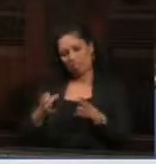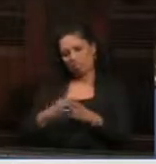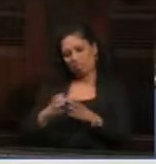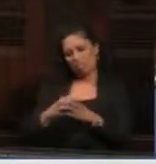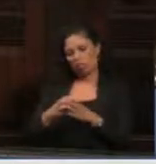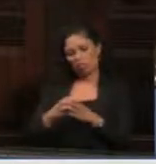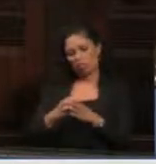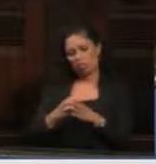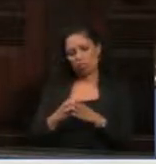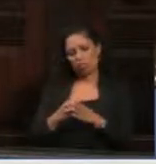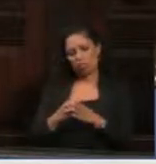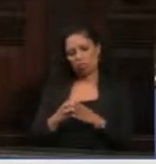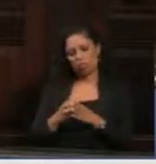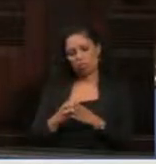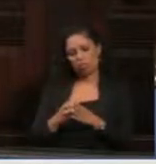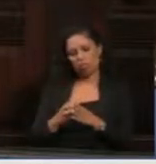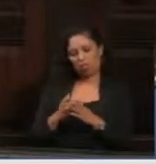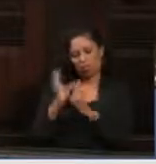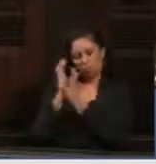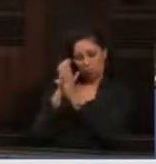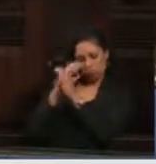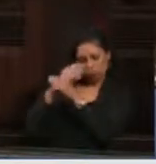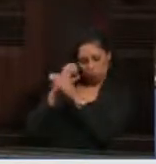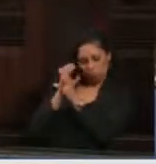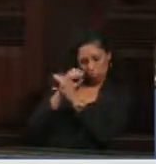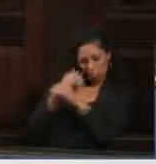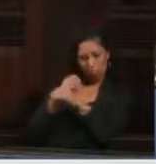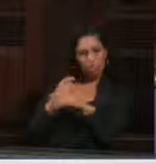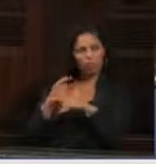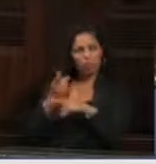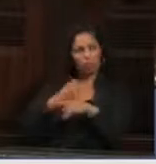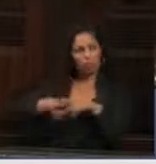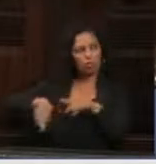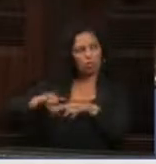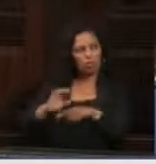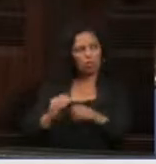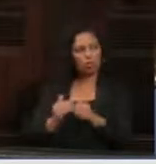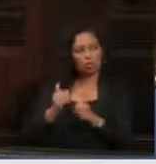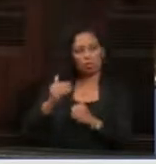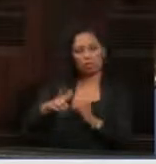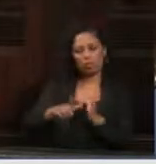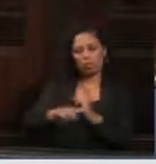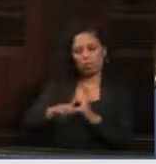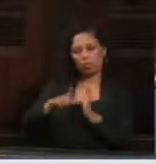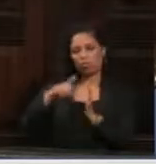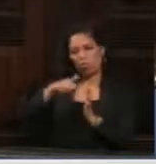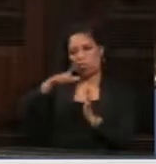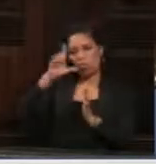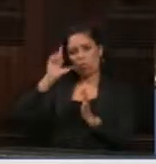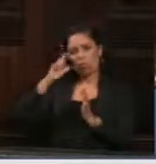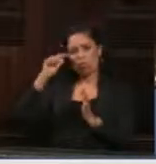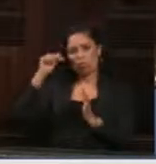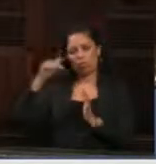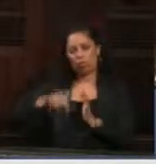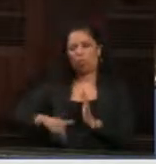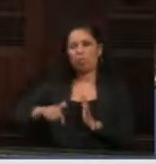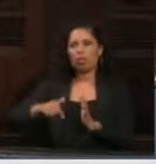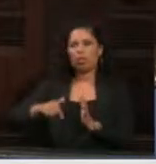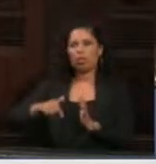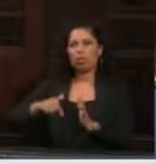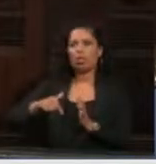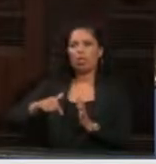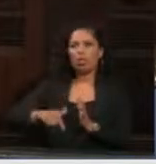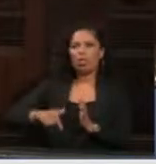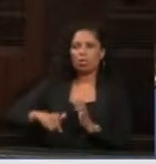tecnologia a qual vossa excelência participa e que foi instalada no dia de ontem é nesta neste biênio